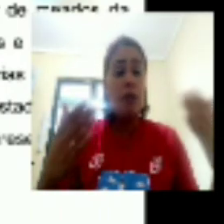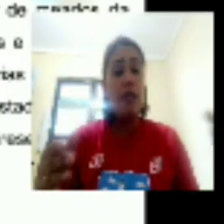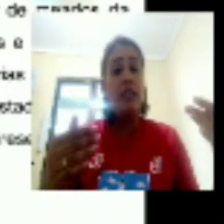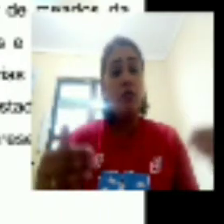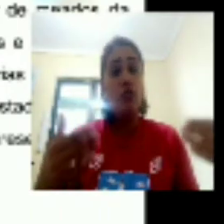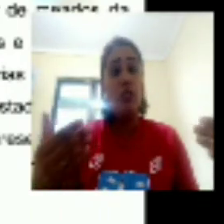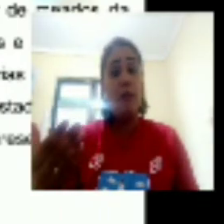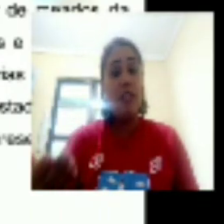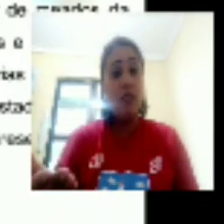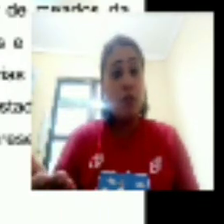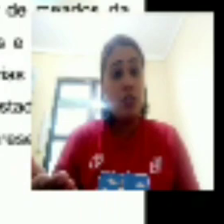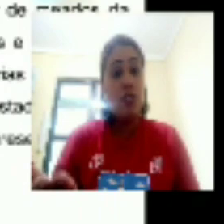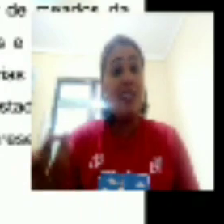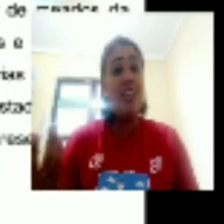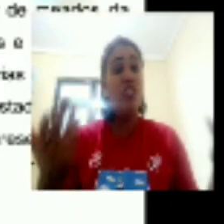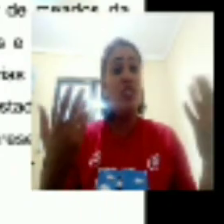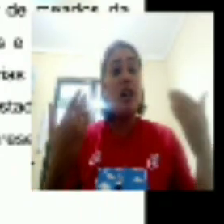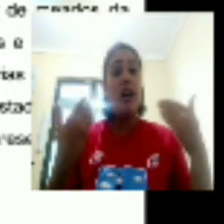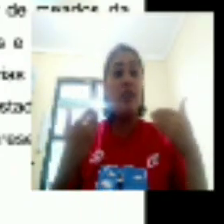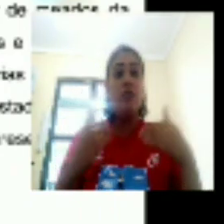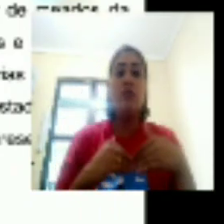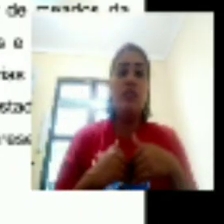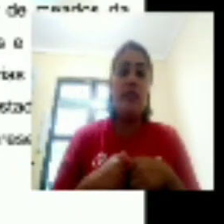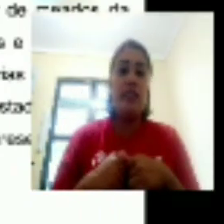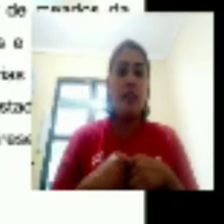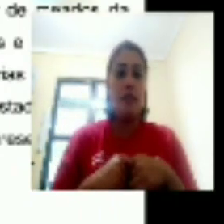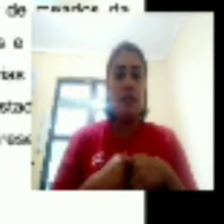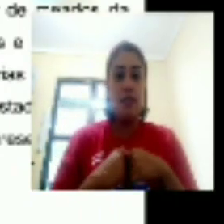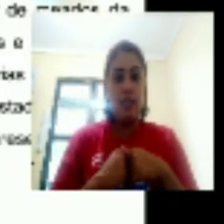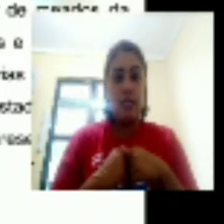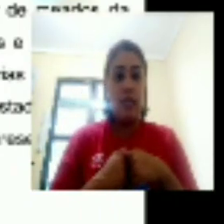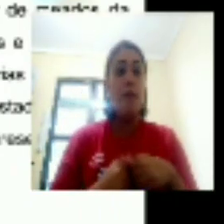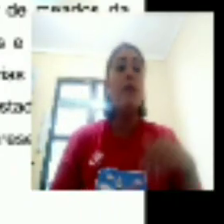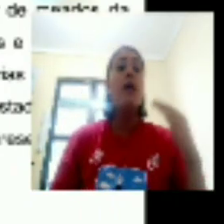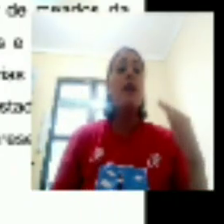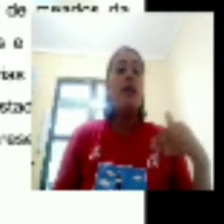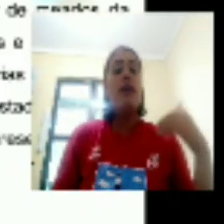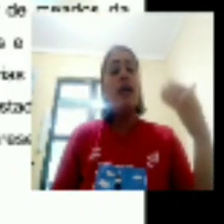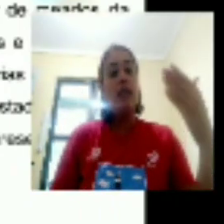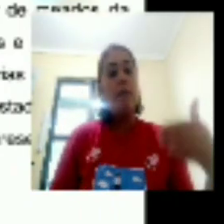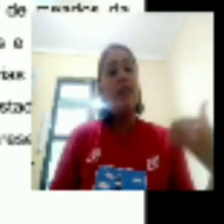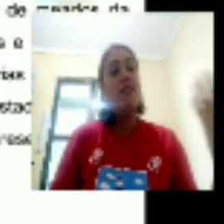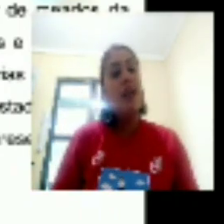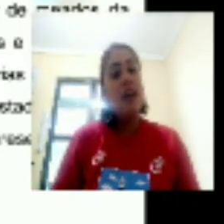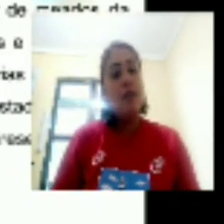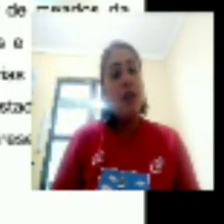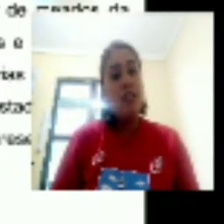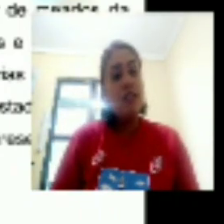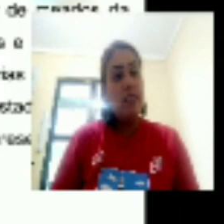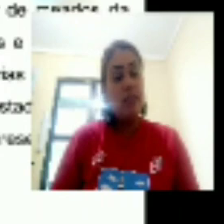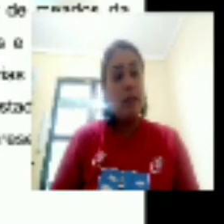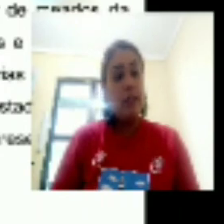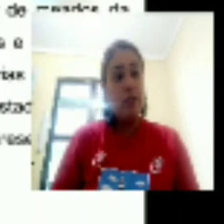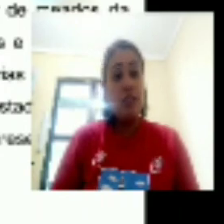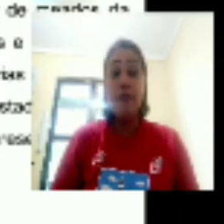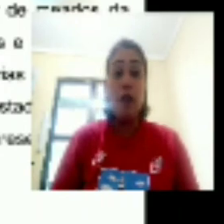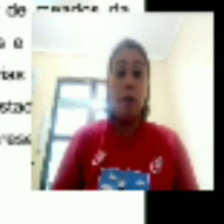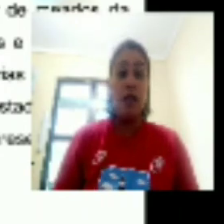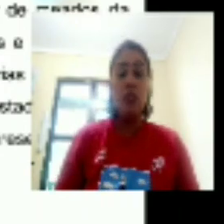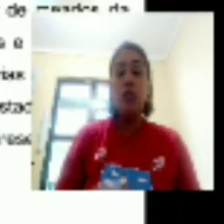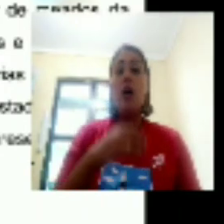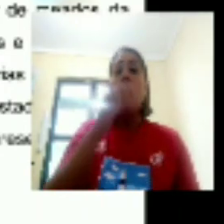foi justamente onde os trabalhadores deixaram de ter carteira assinada e aí passaram a ser